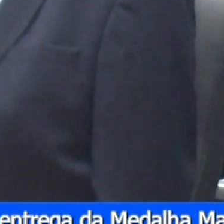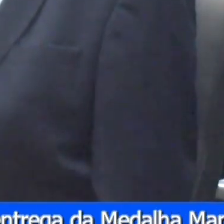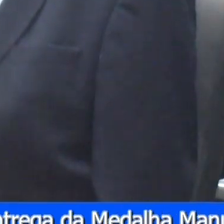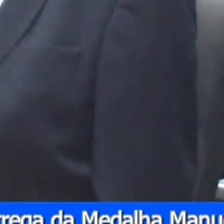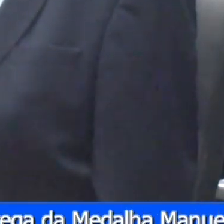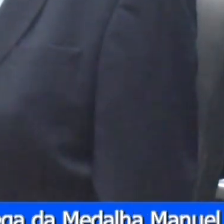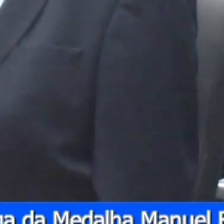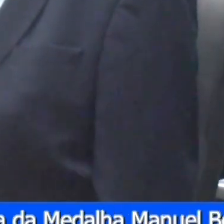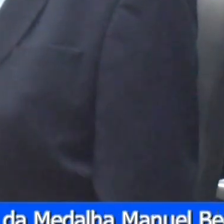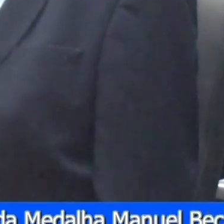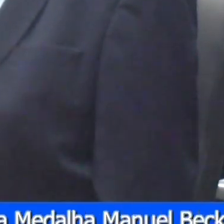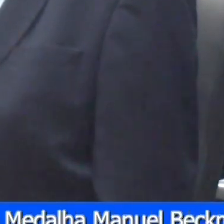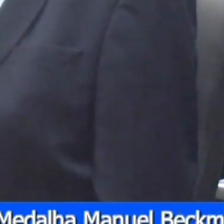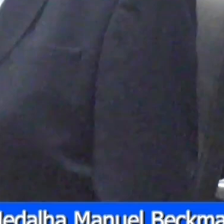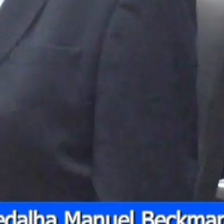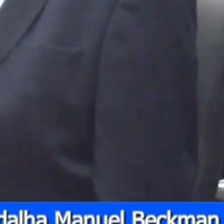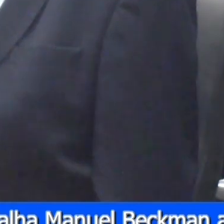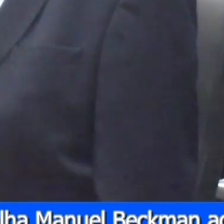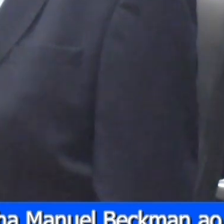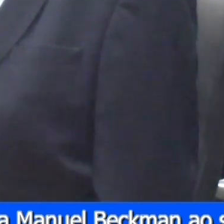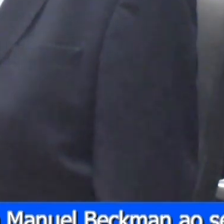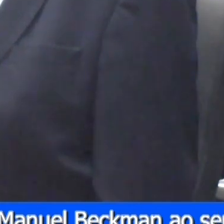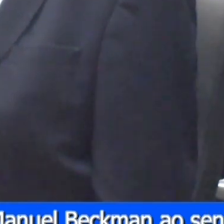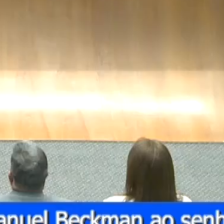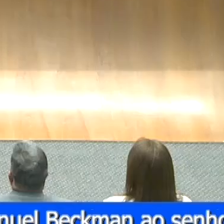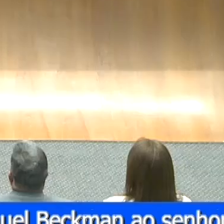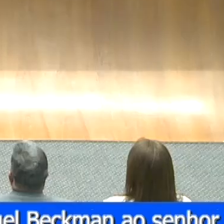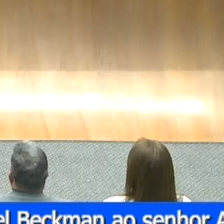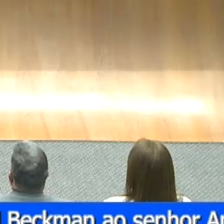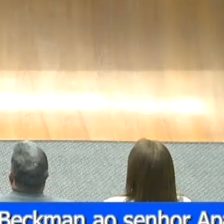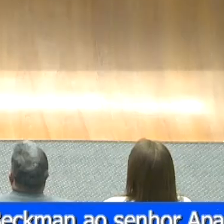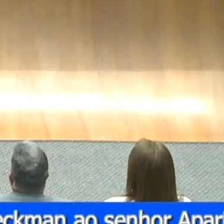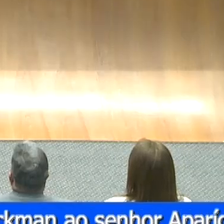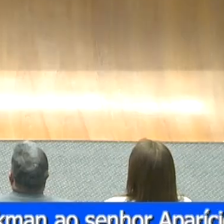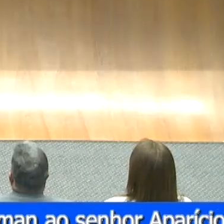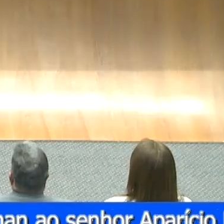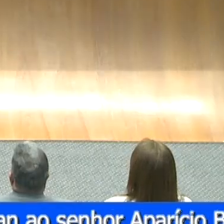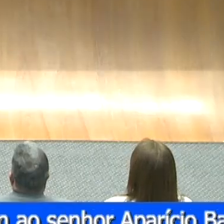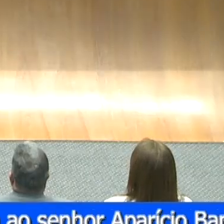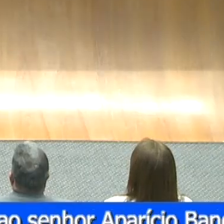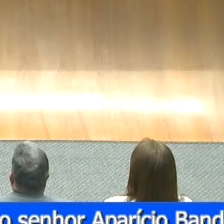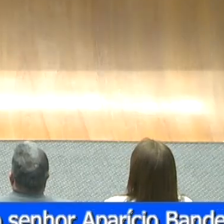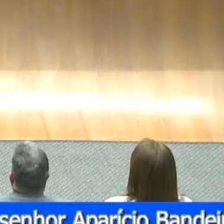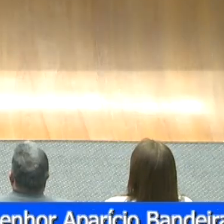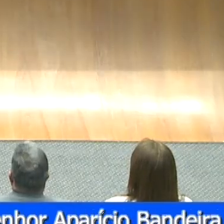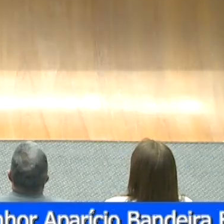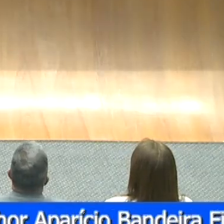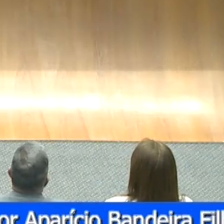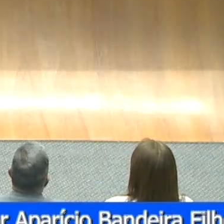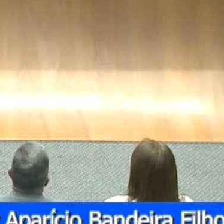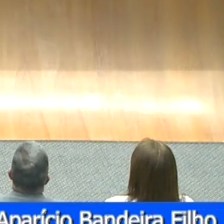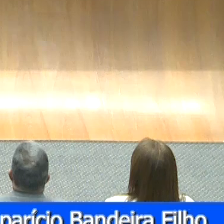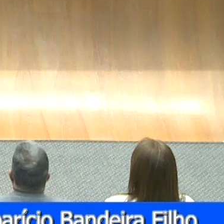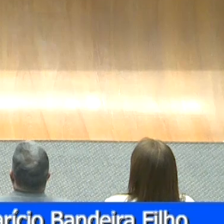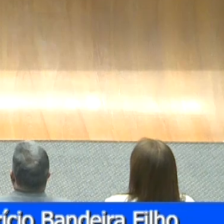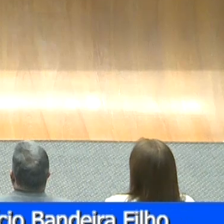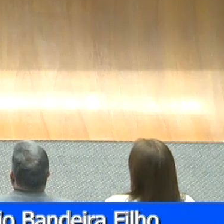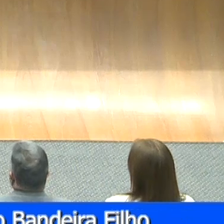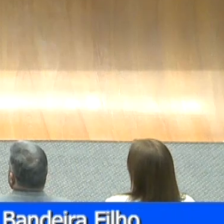divisa tens a glória, por nome nossos avós.